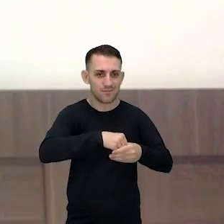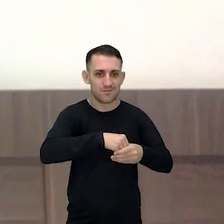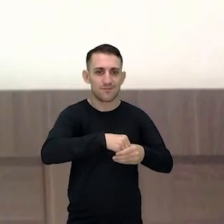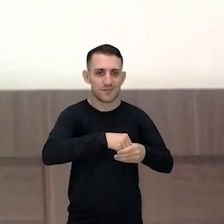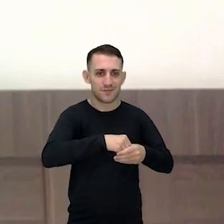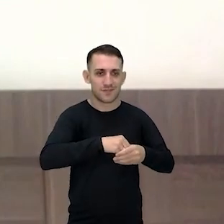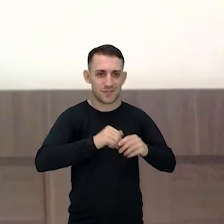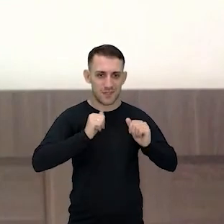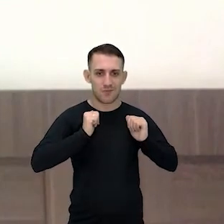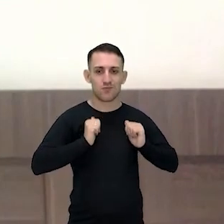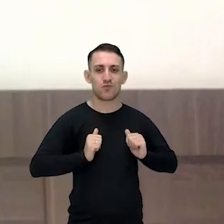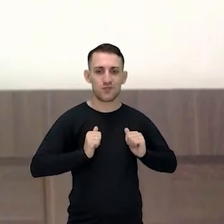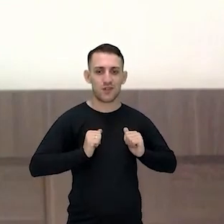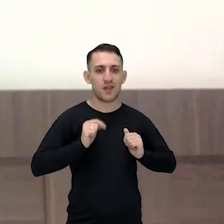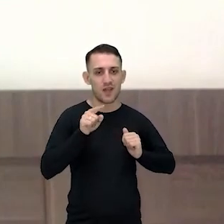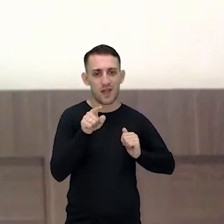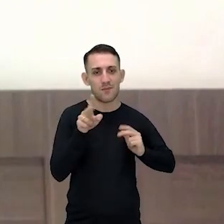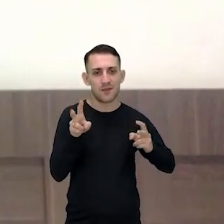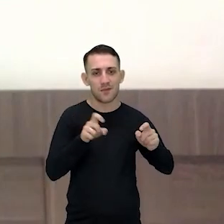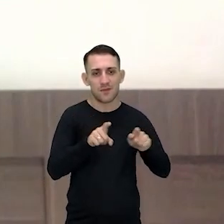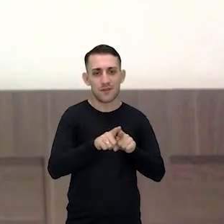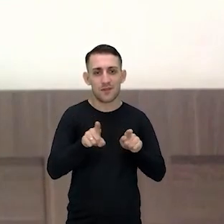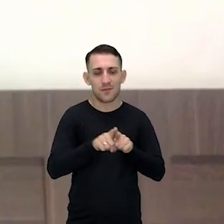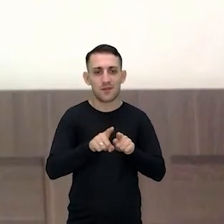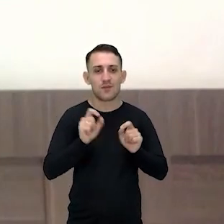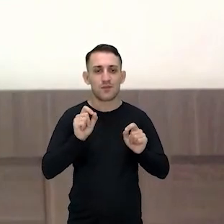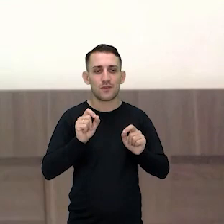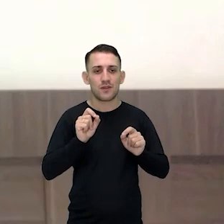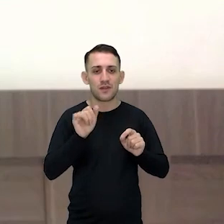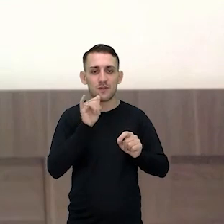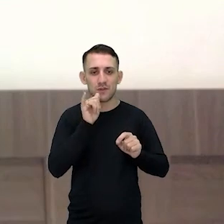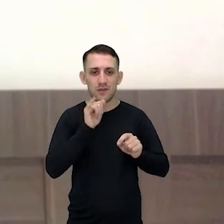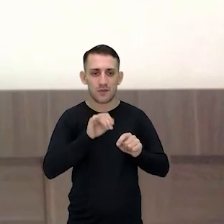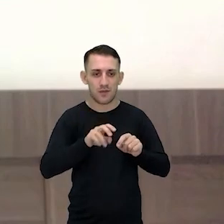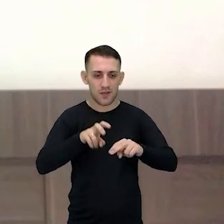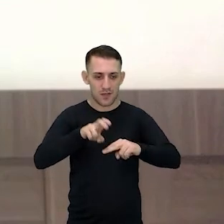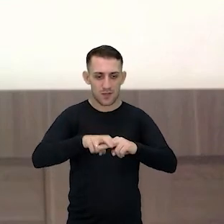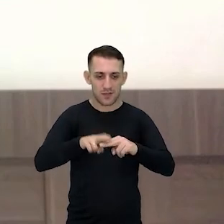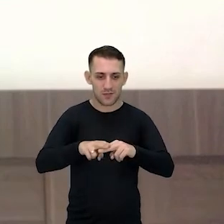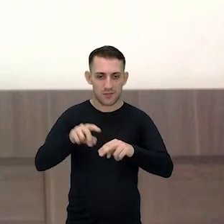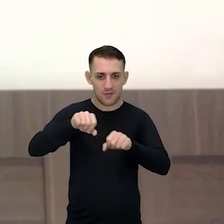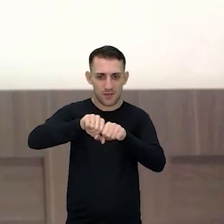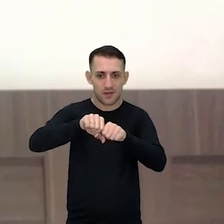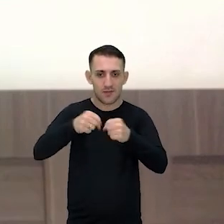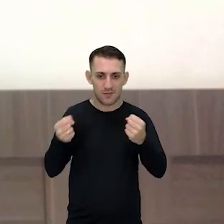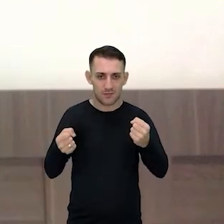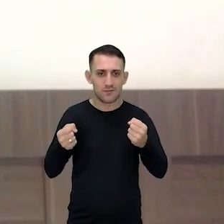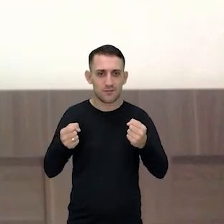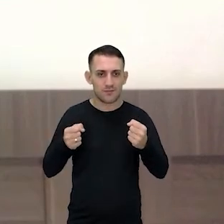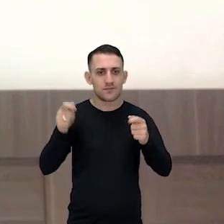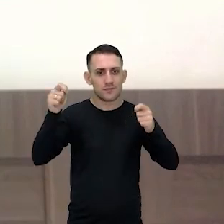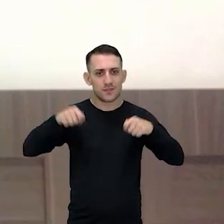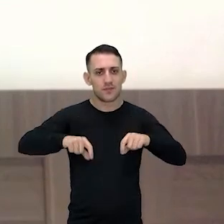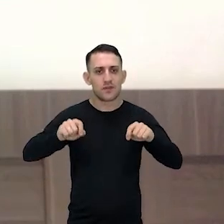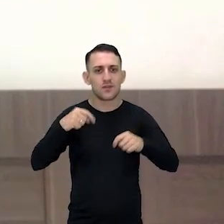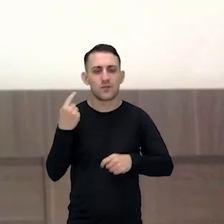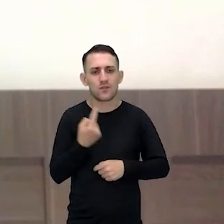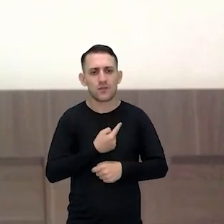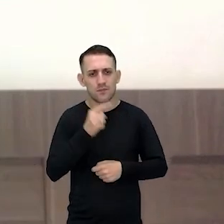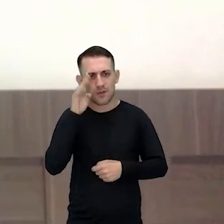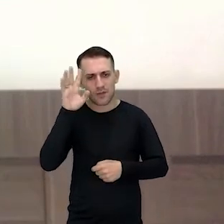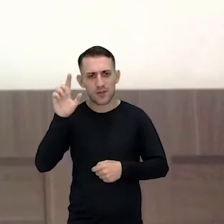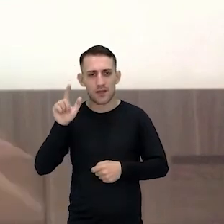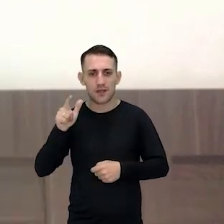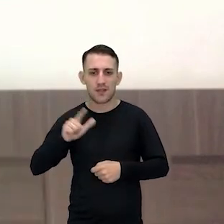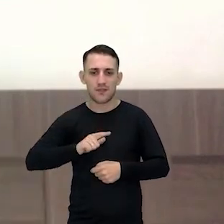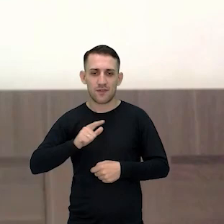Ela percebeu também que a parte de cima da sua cadeira estava quebrada. Assim, foi possível supor que o